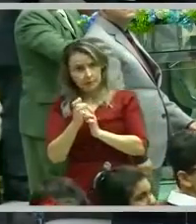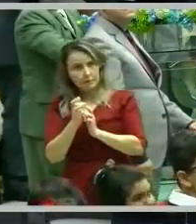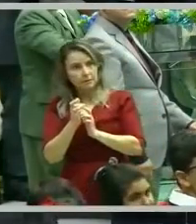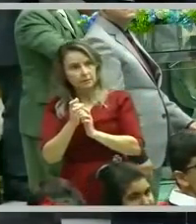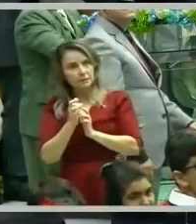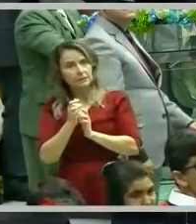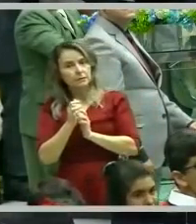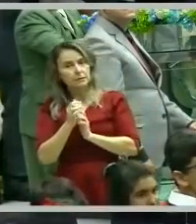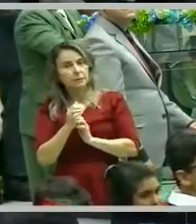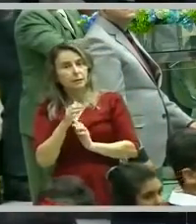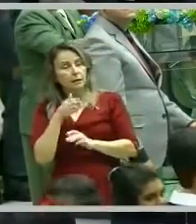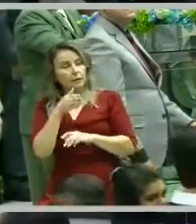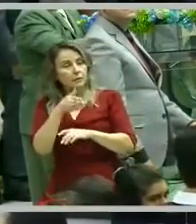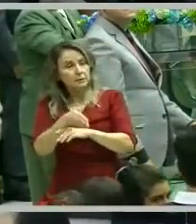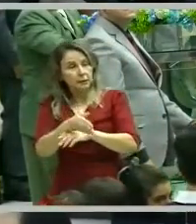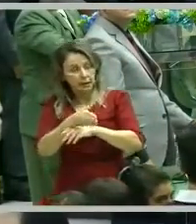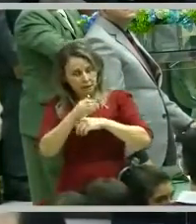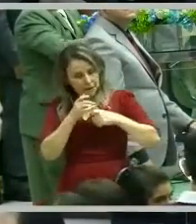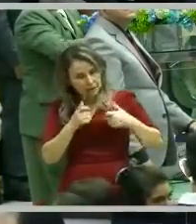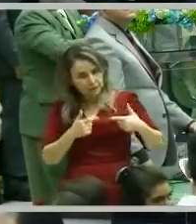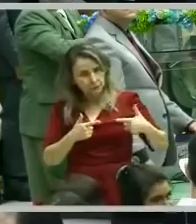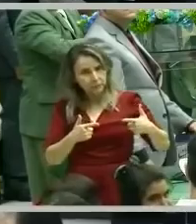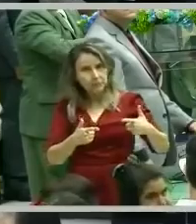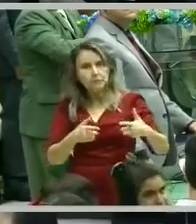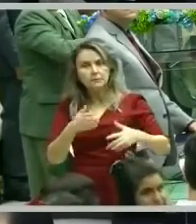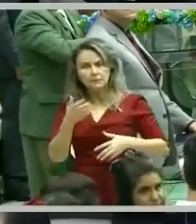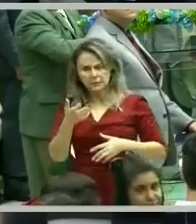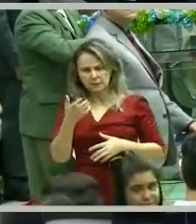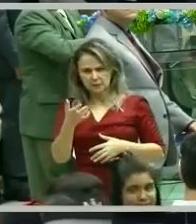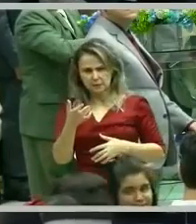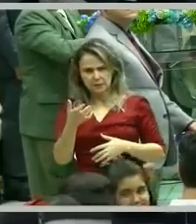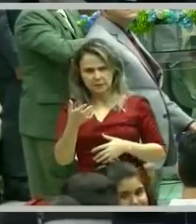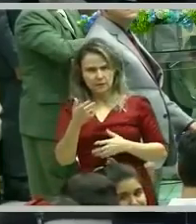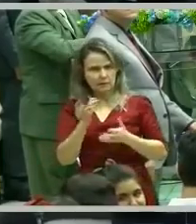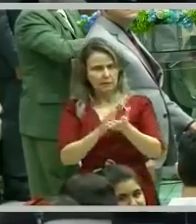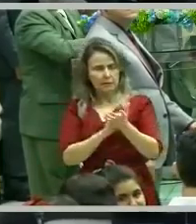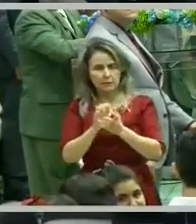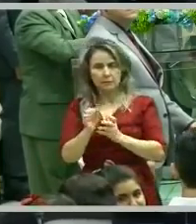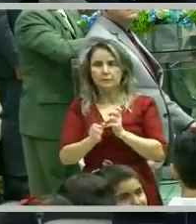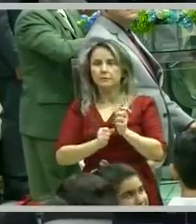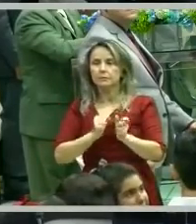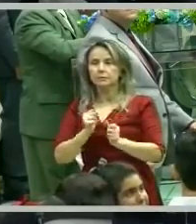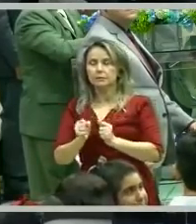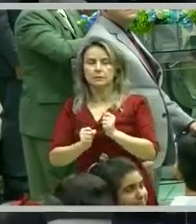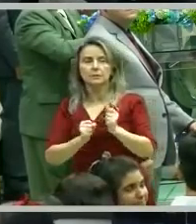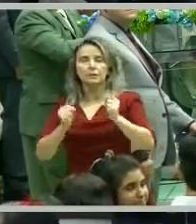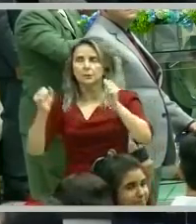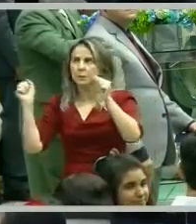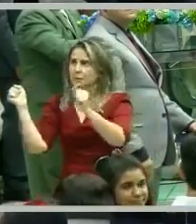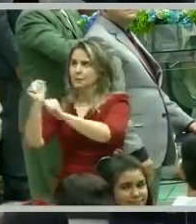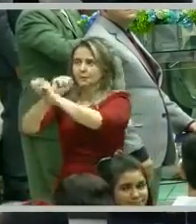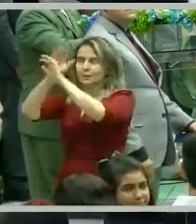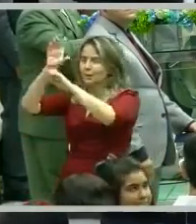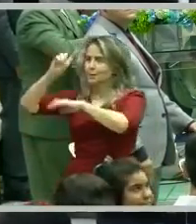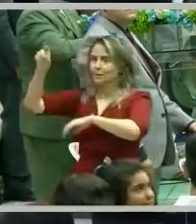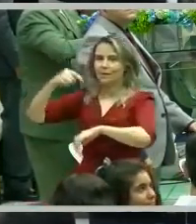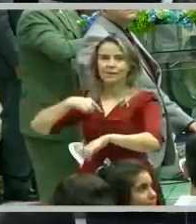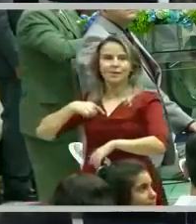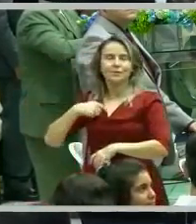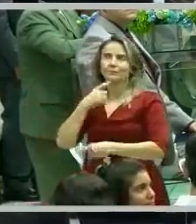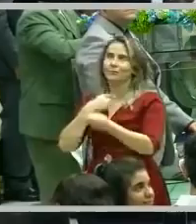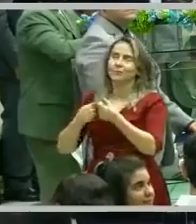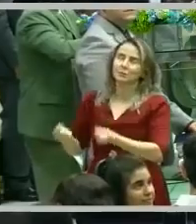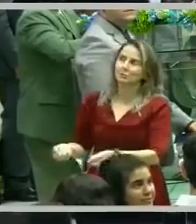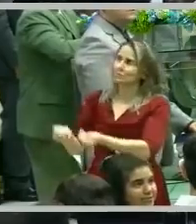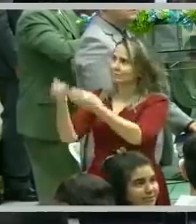entrar nessa batalha? Alguém deseja? Alguém deseja? Aleluia. Glória a Deus, estou com vontade de dar glória a Deus,